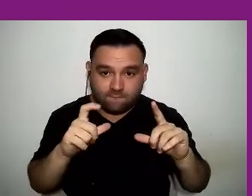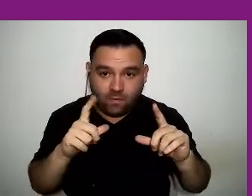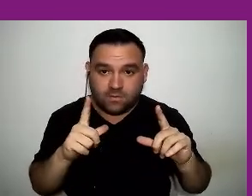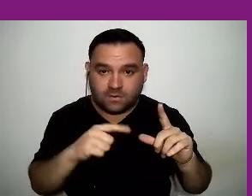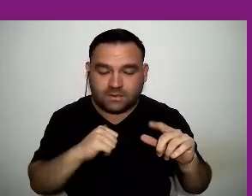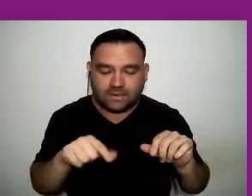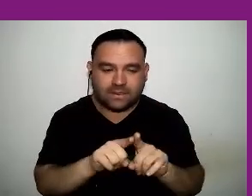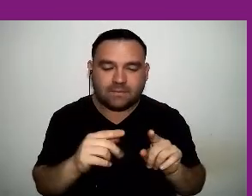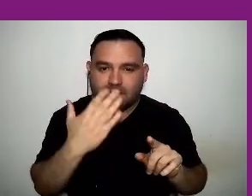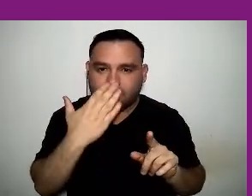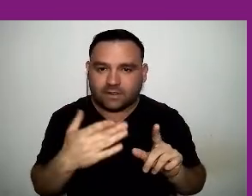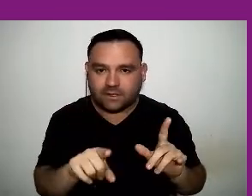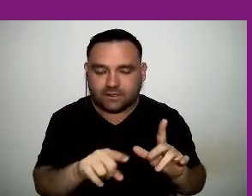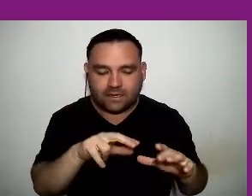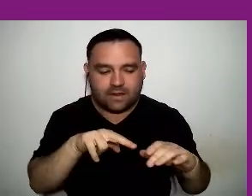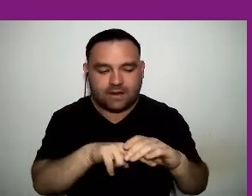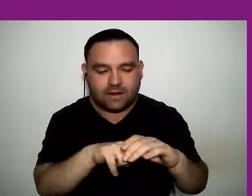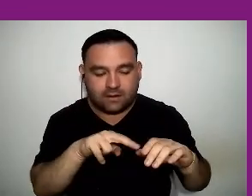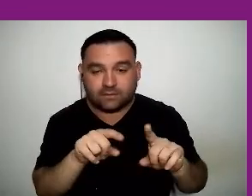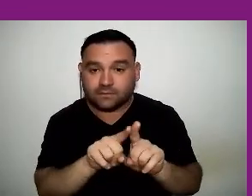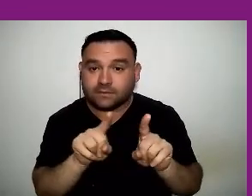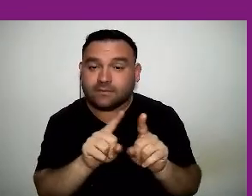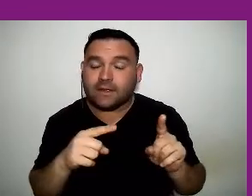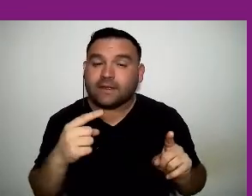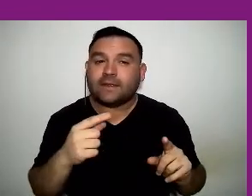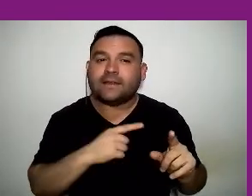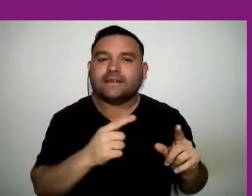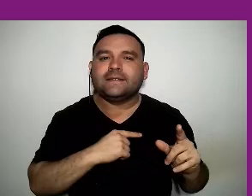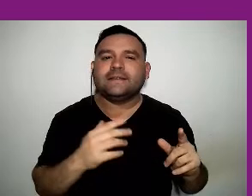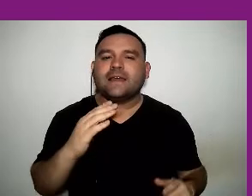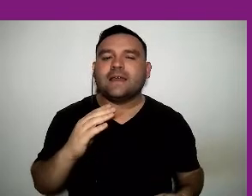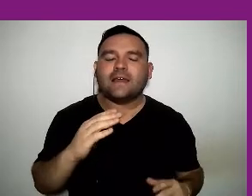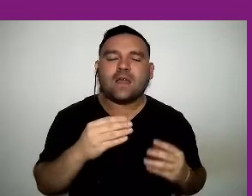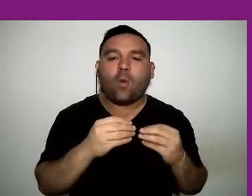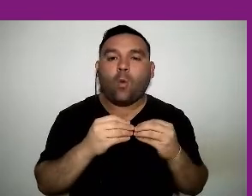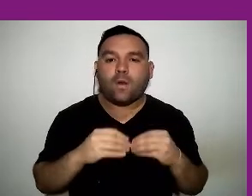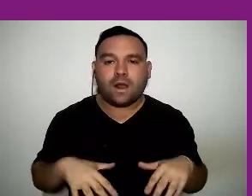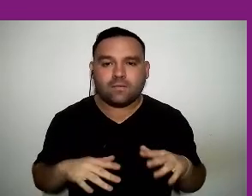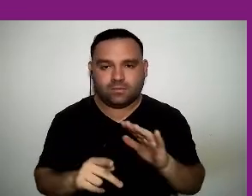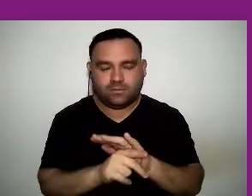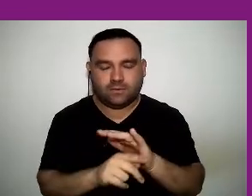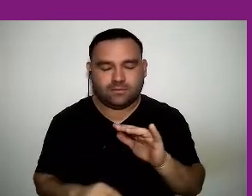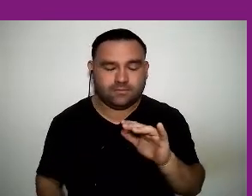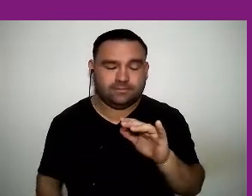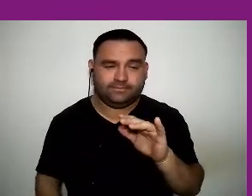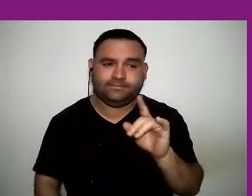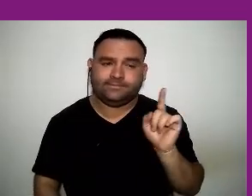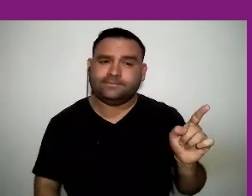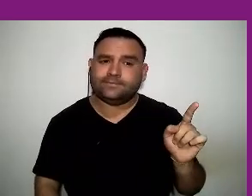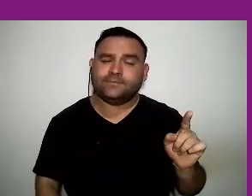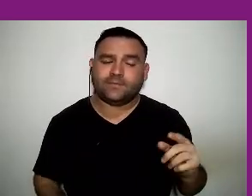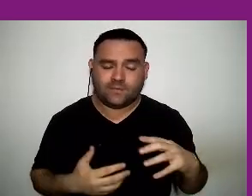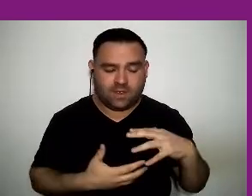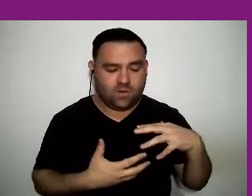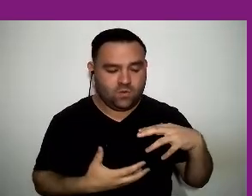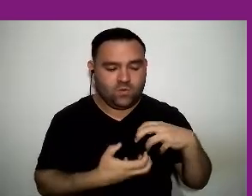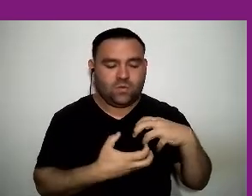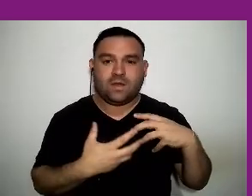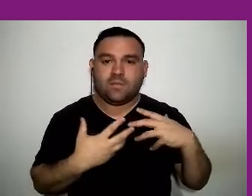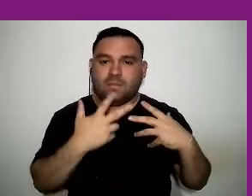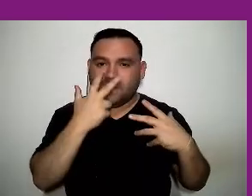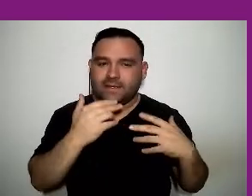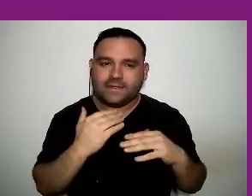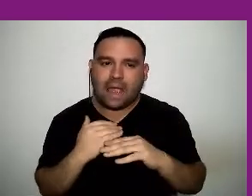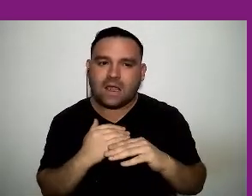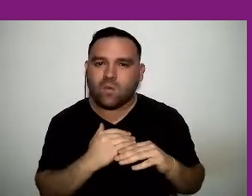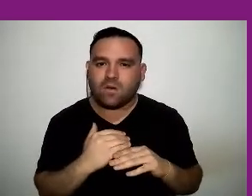isso à beira-leito, e você vê que essa massa de colapso realmente ela diminui, o pulmão fica bem mais